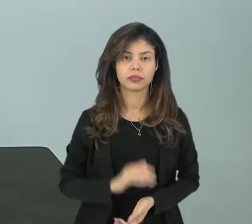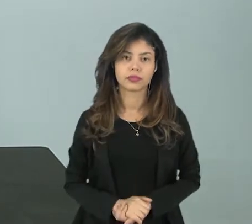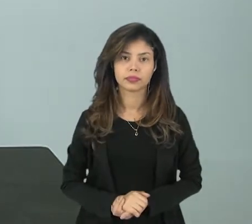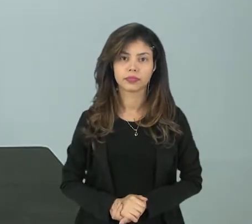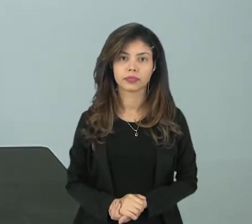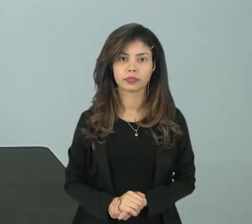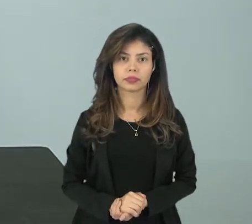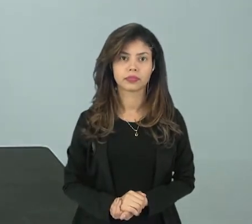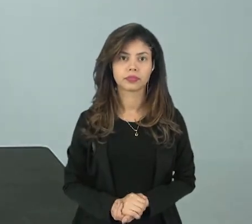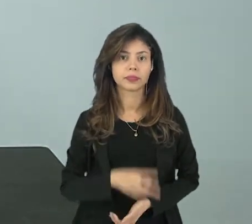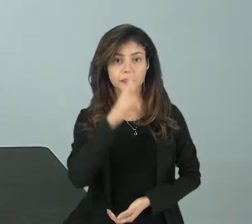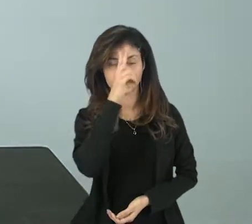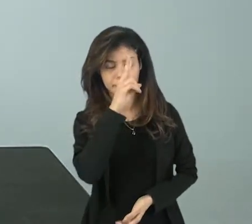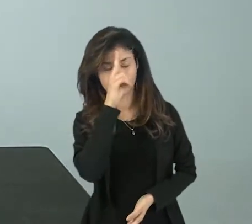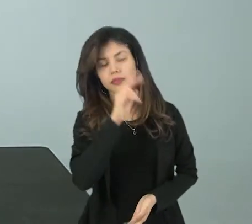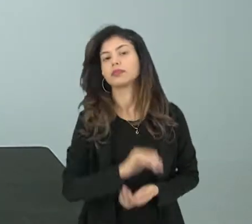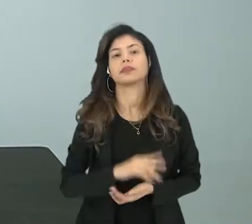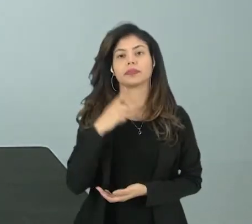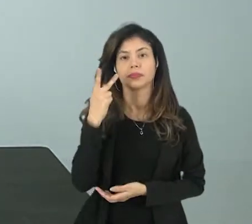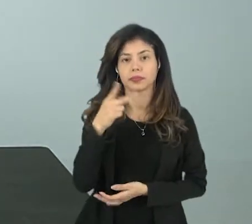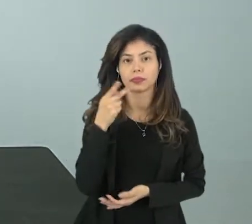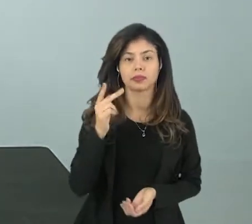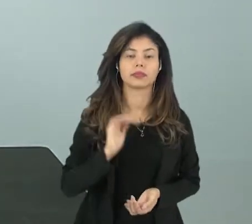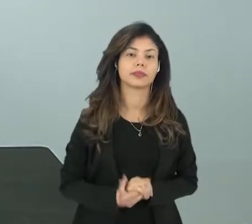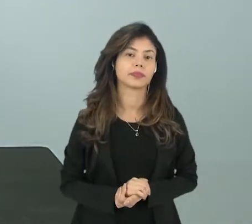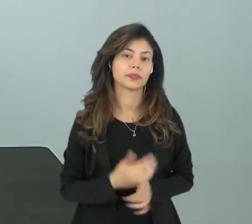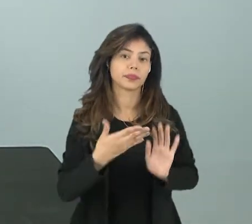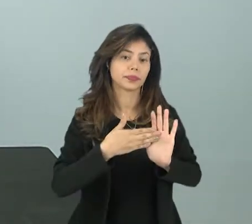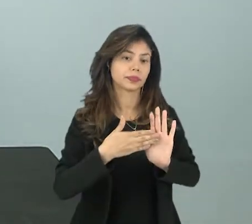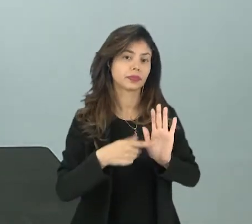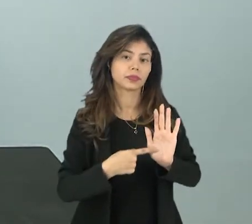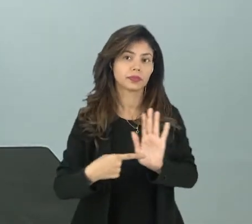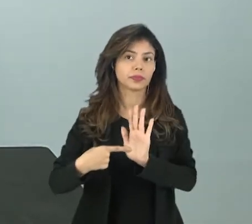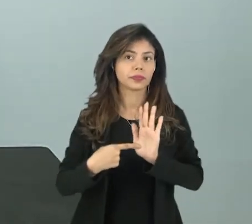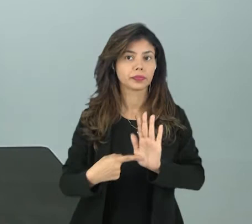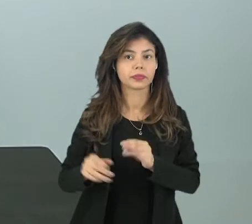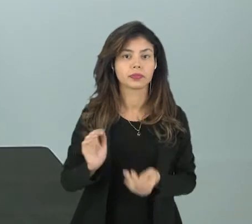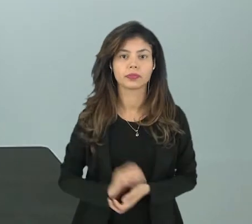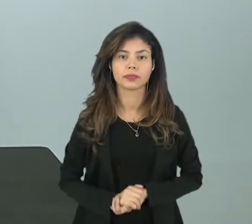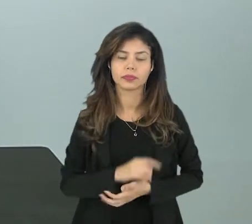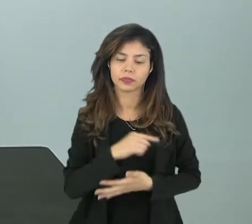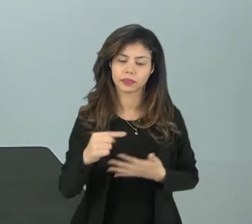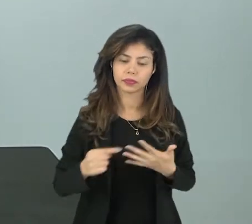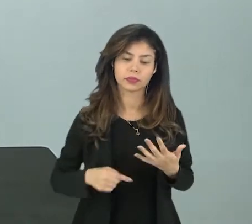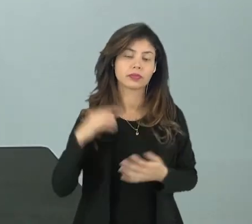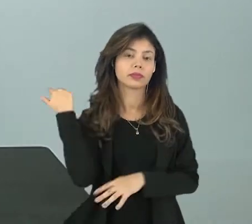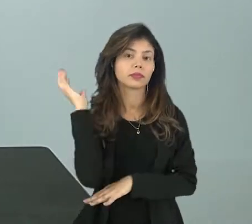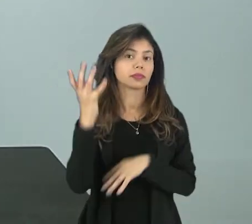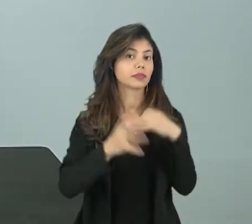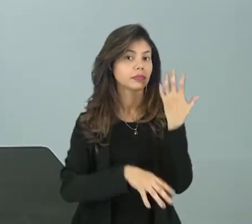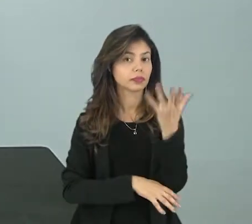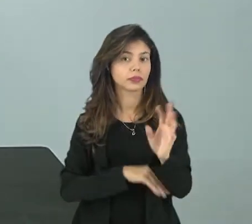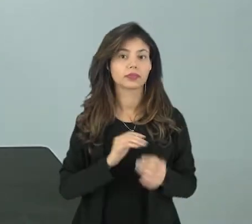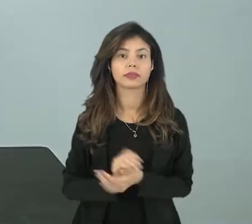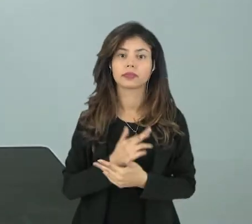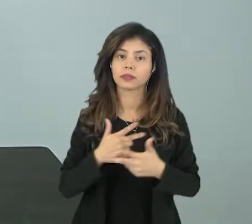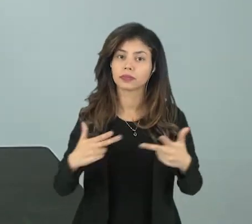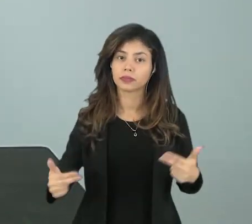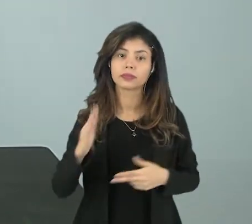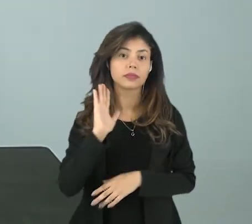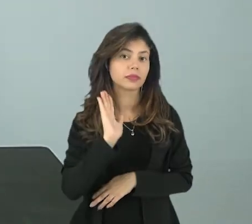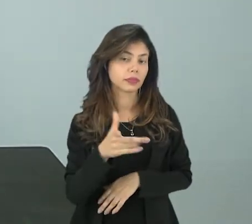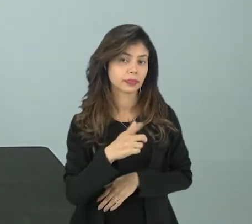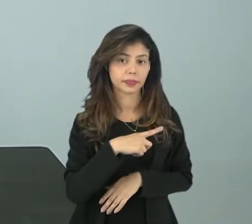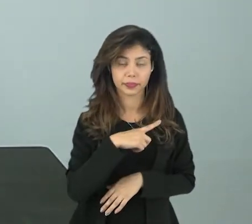novamente. Lembra que nós estávamos falando, sobre os componentes, elementos da natureza, coisas que